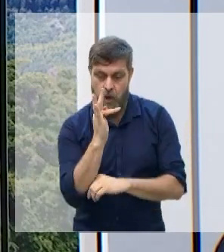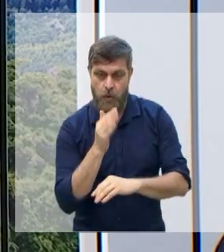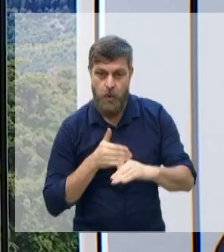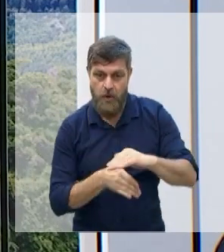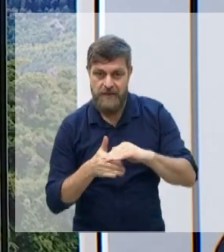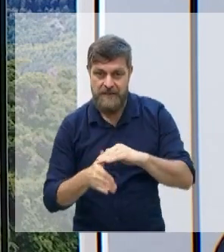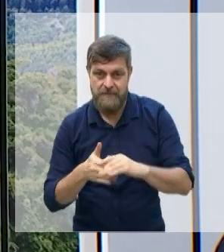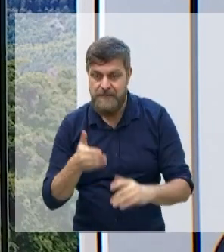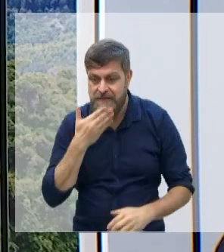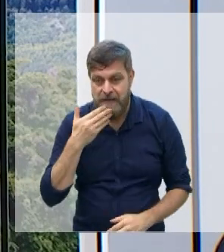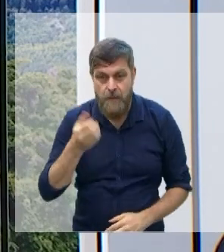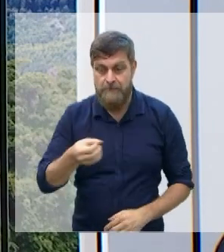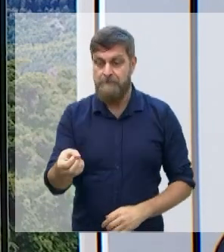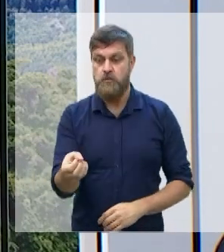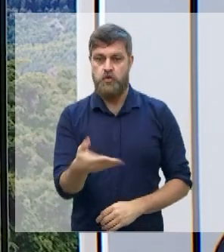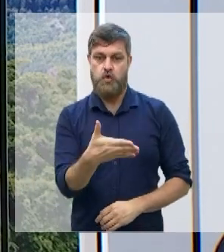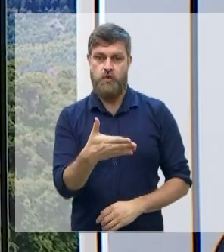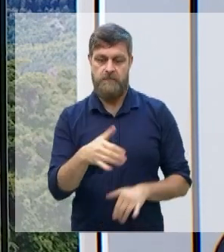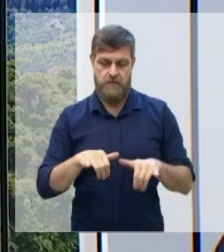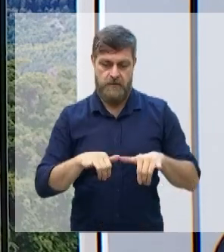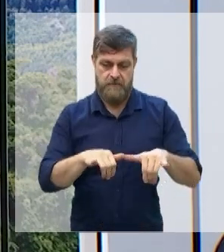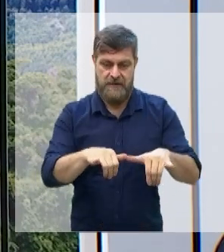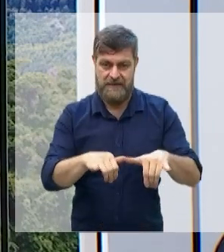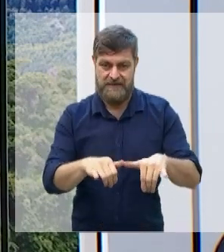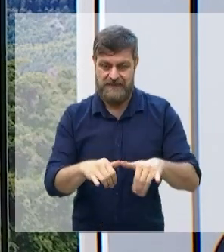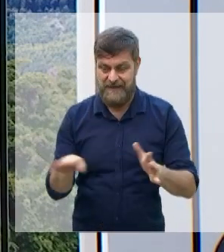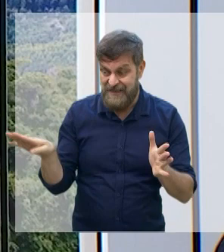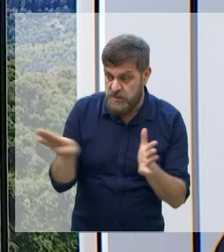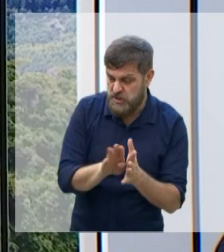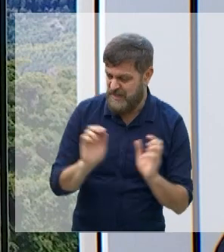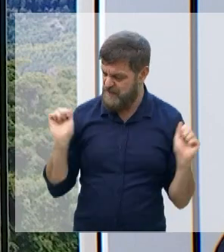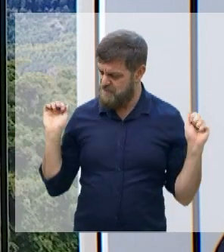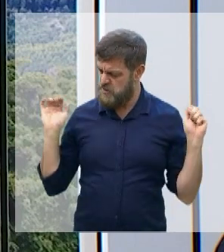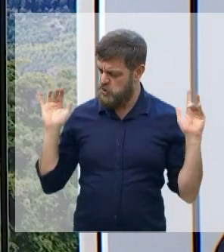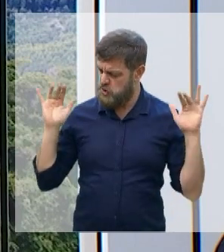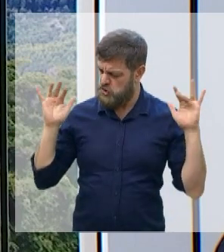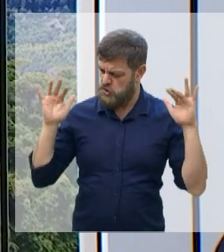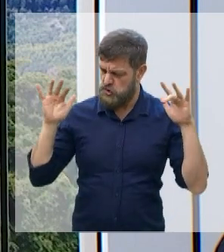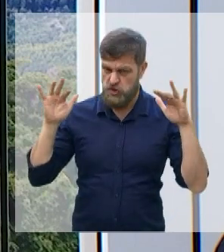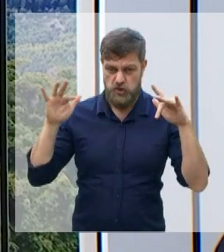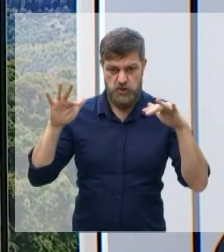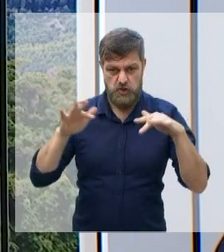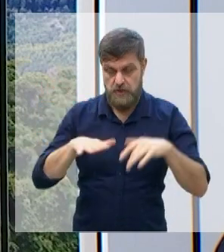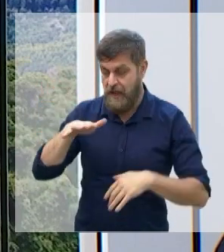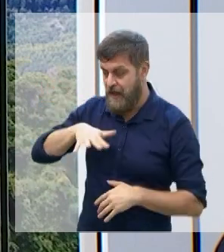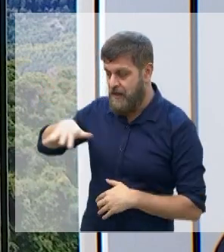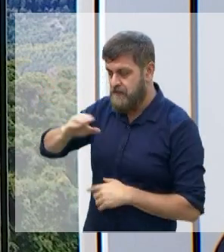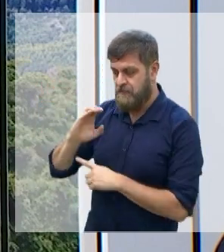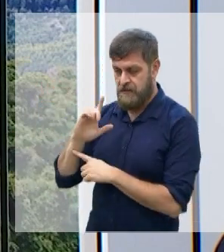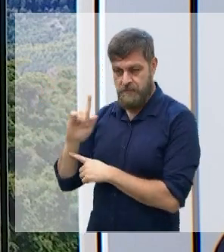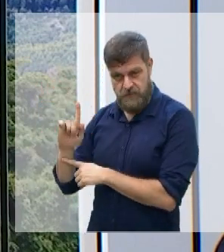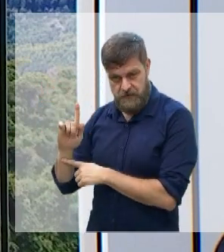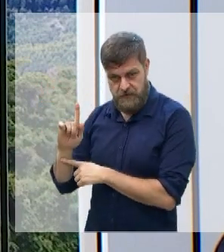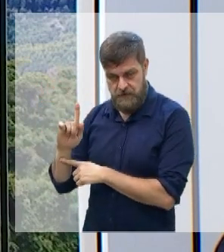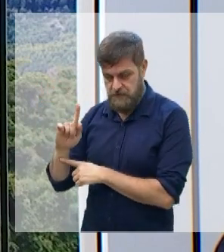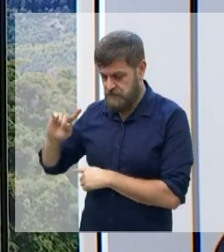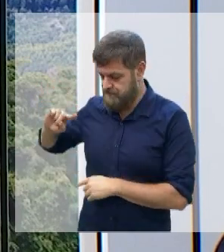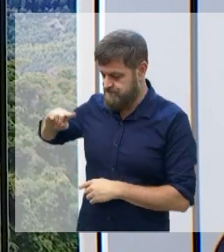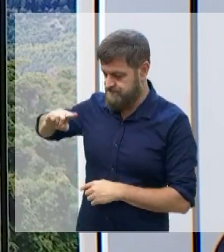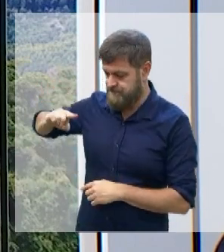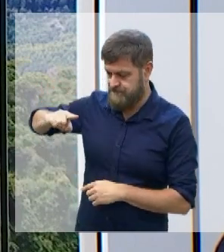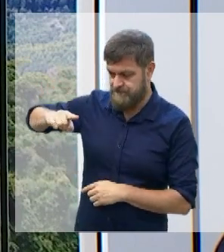mercado do brt então vão chegar muitas pessoas que vêm da região do campo grande e ao longo do eixo